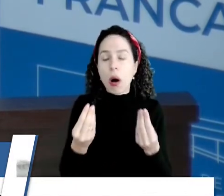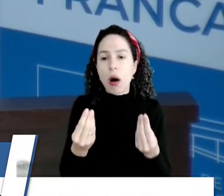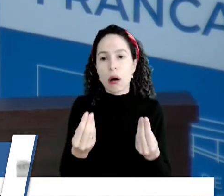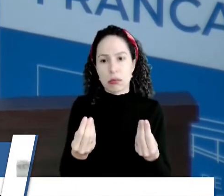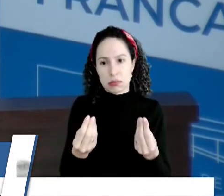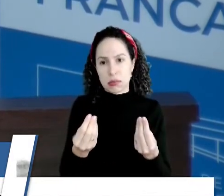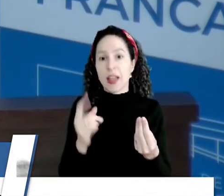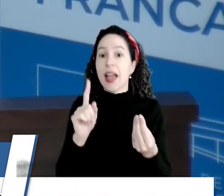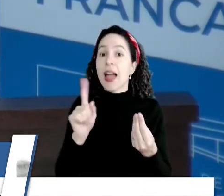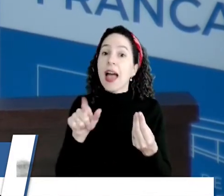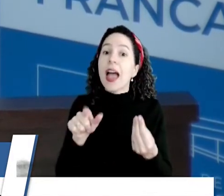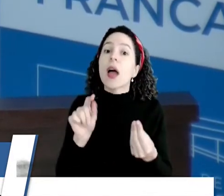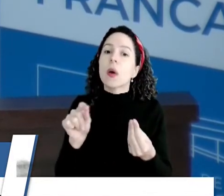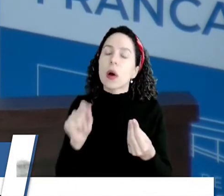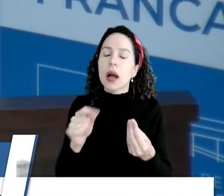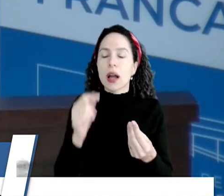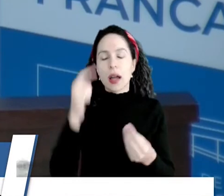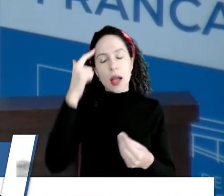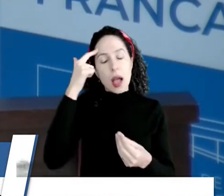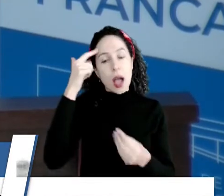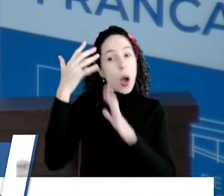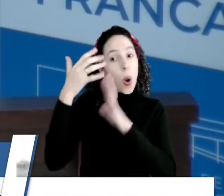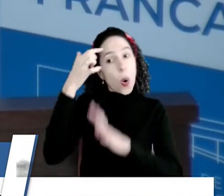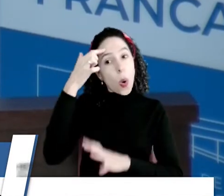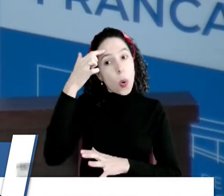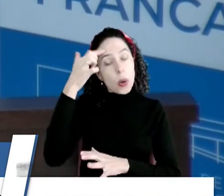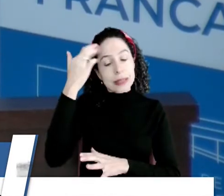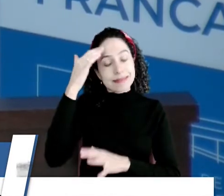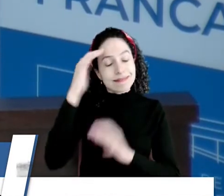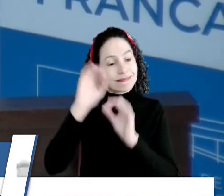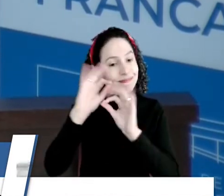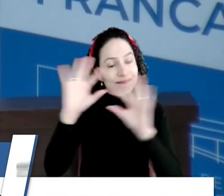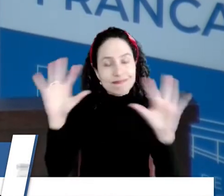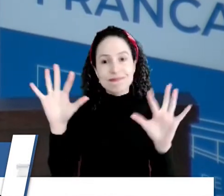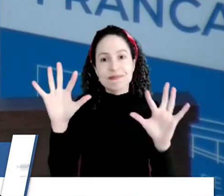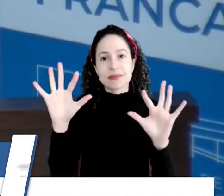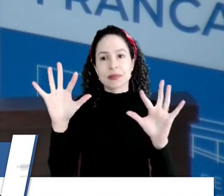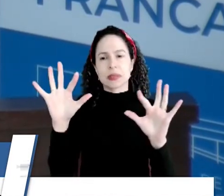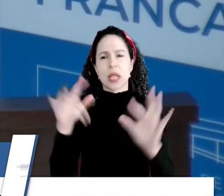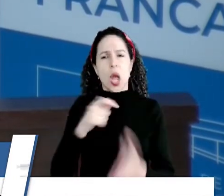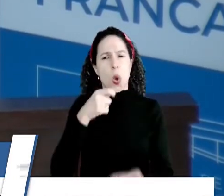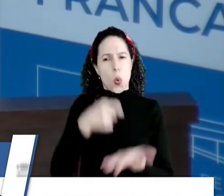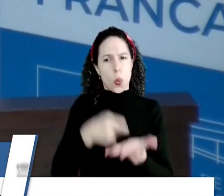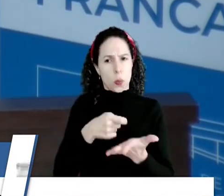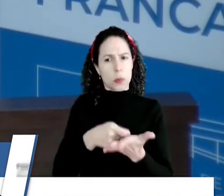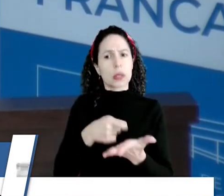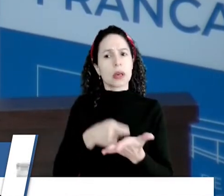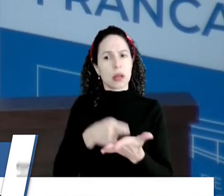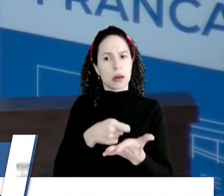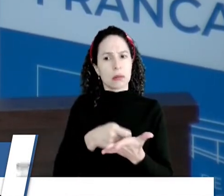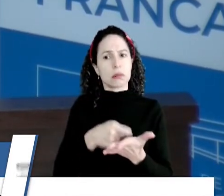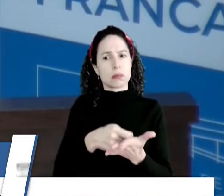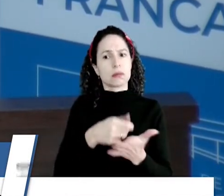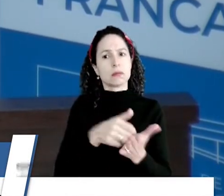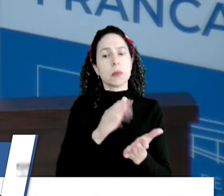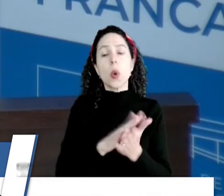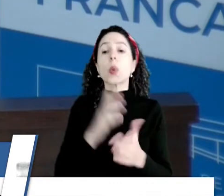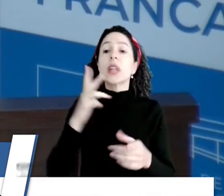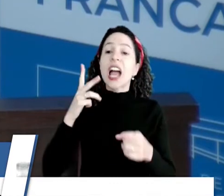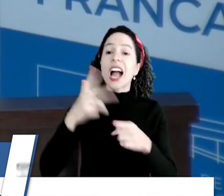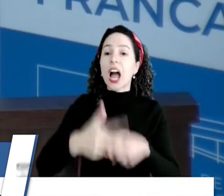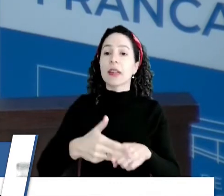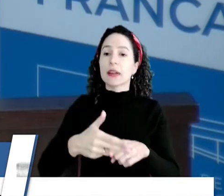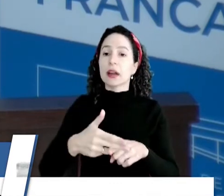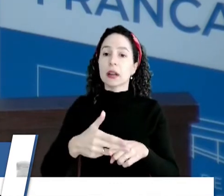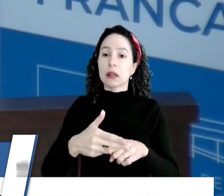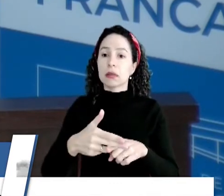a conscientização, a punição e a castração. Sabe?